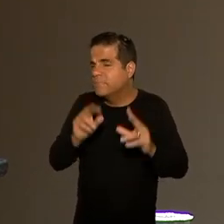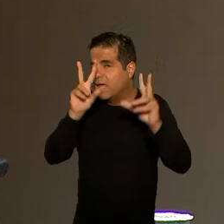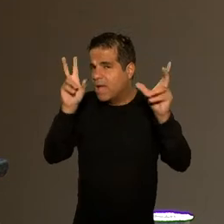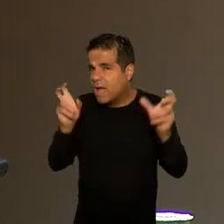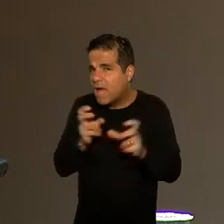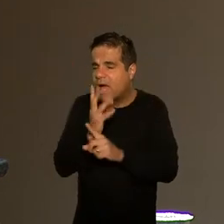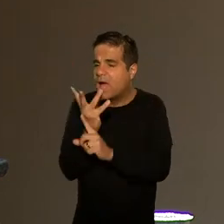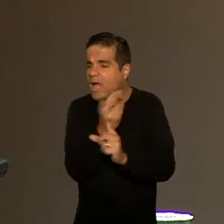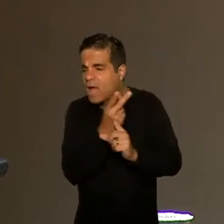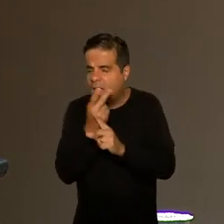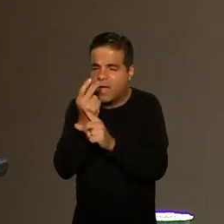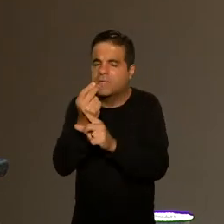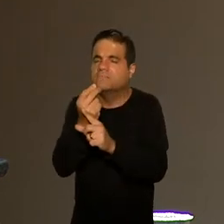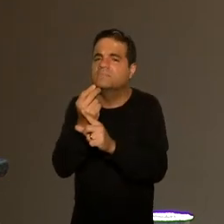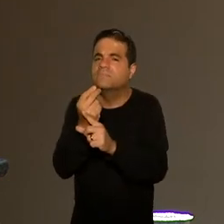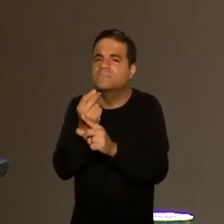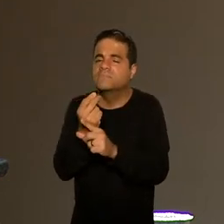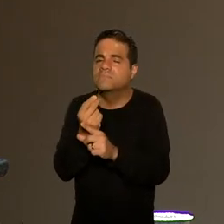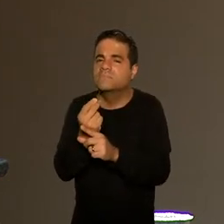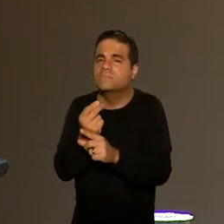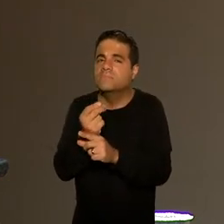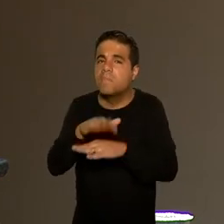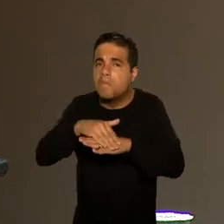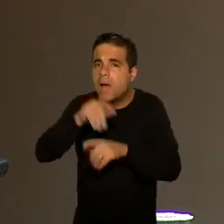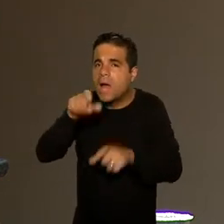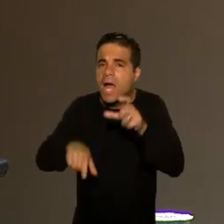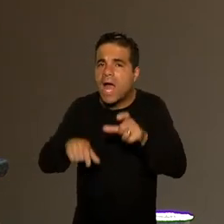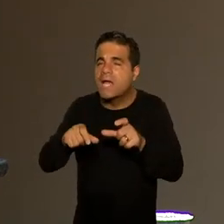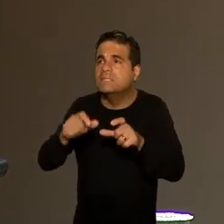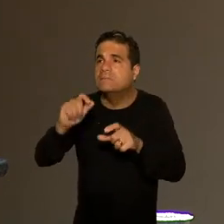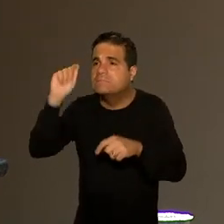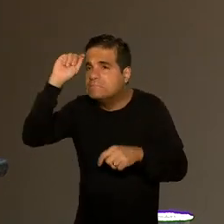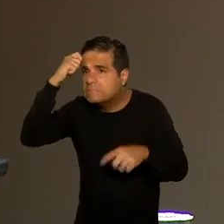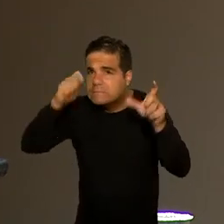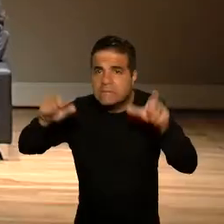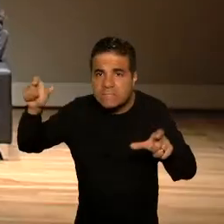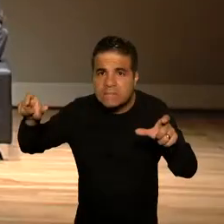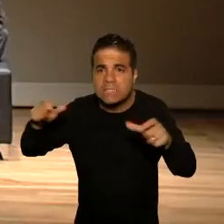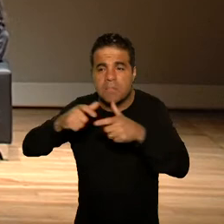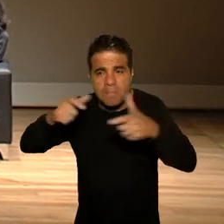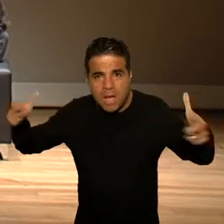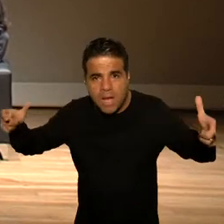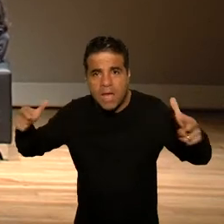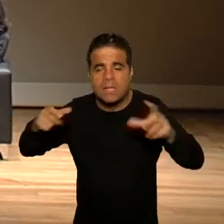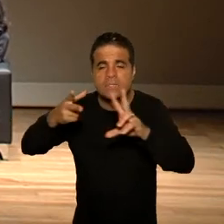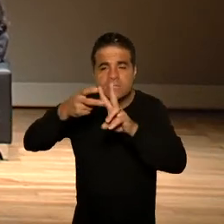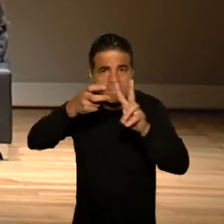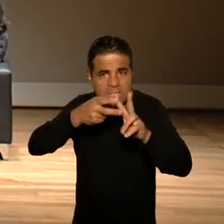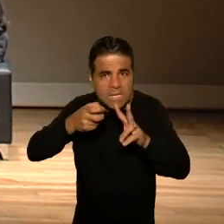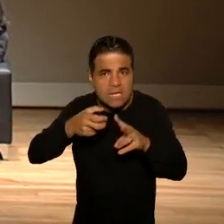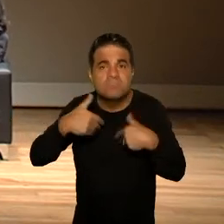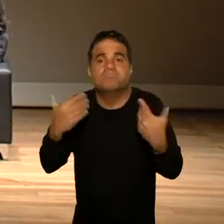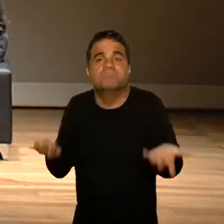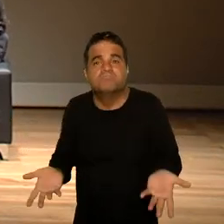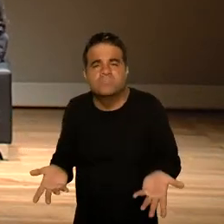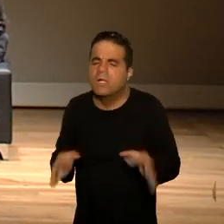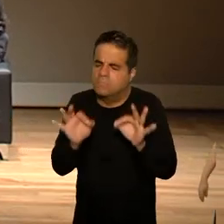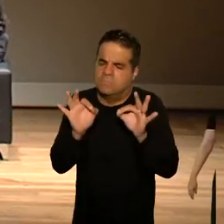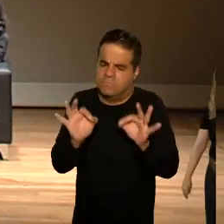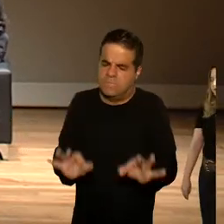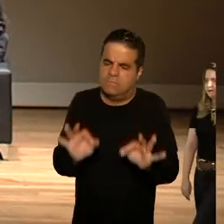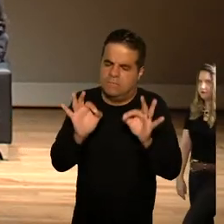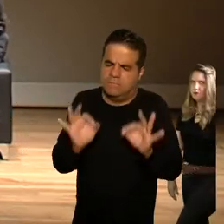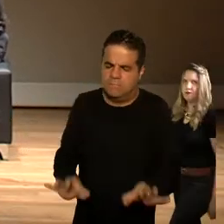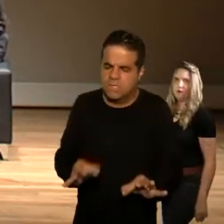uma arte menos elitista uma arte mais negra mais indígena Ah com certeza né Eu acho